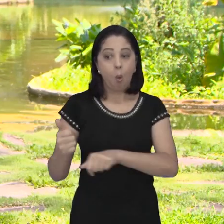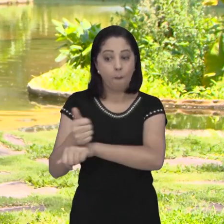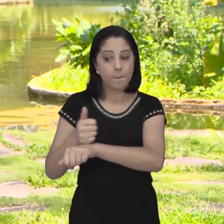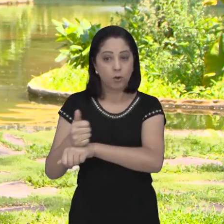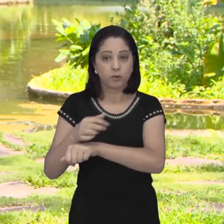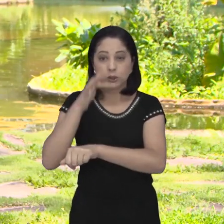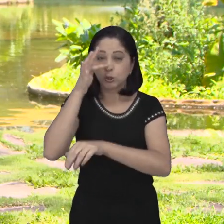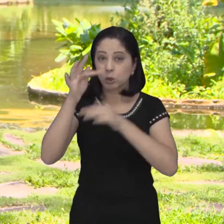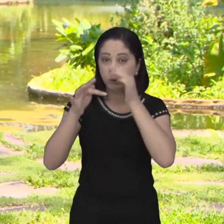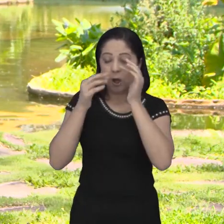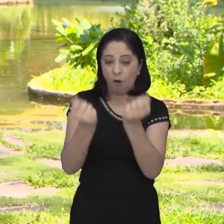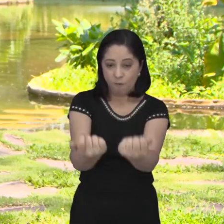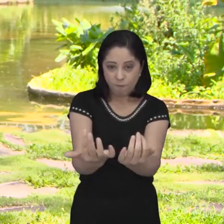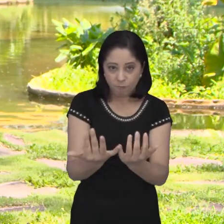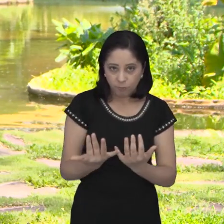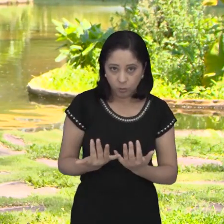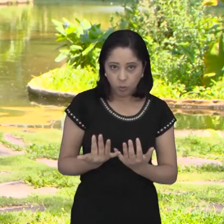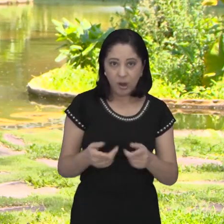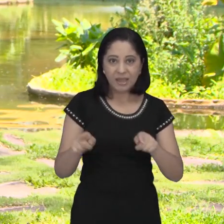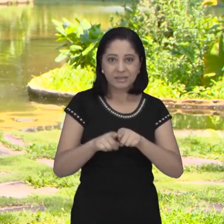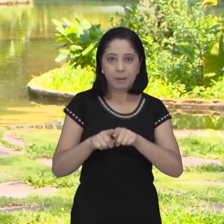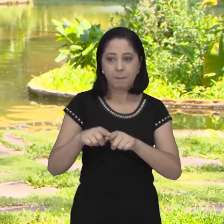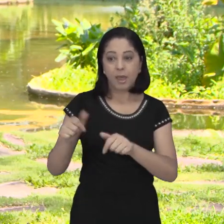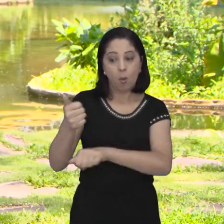gente tiver um trabalho